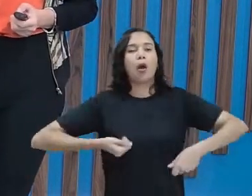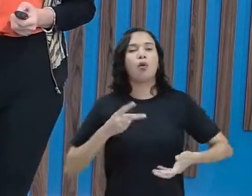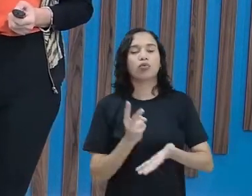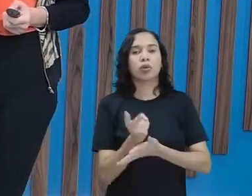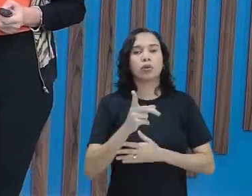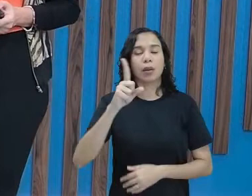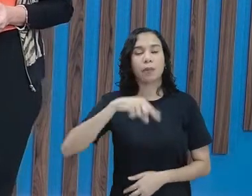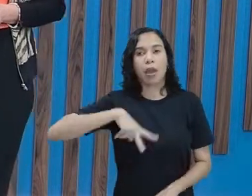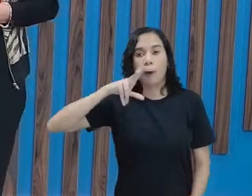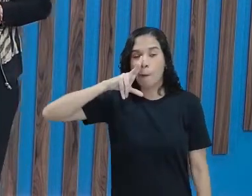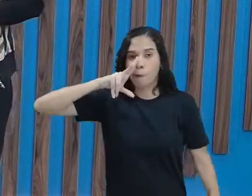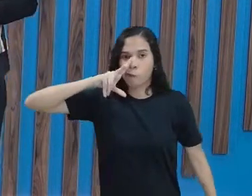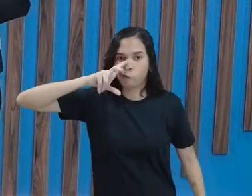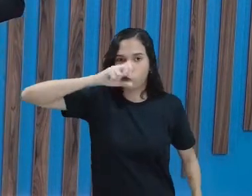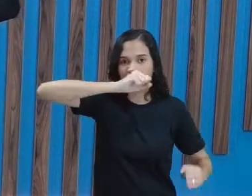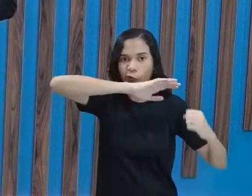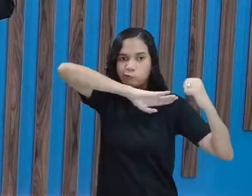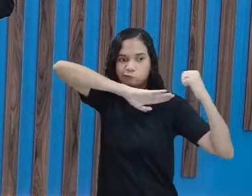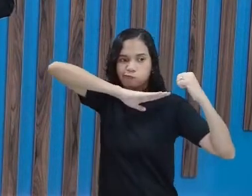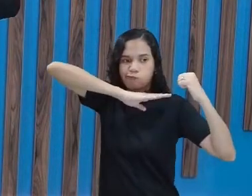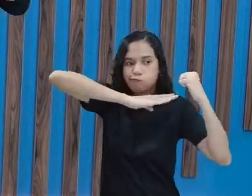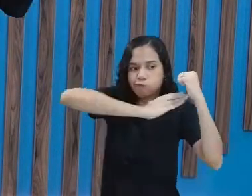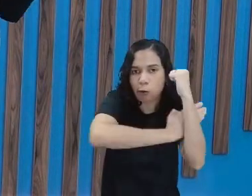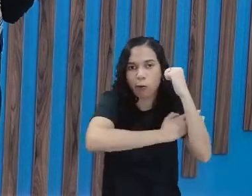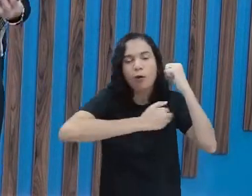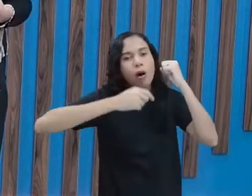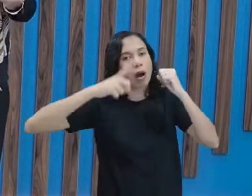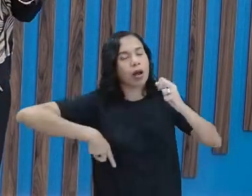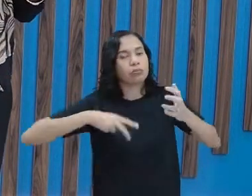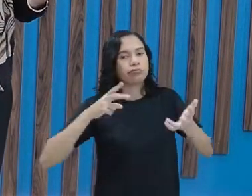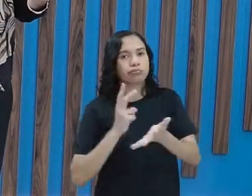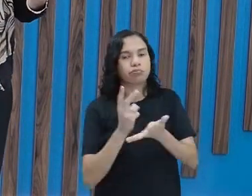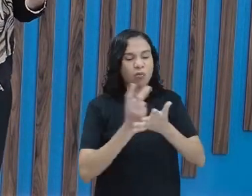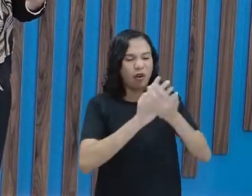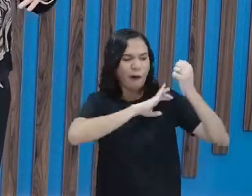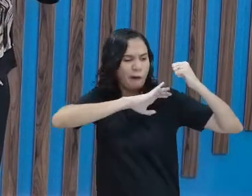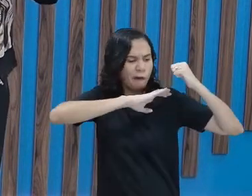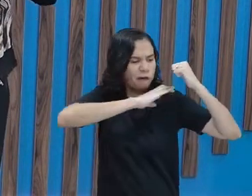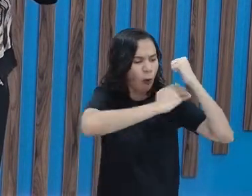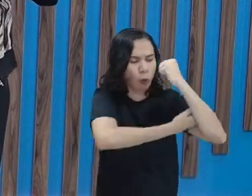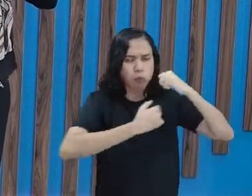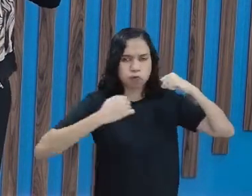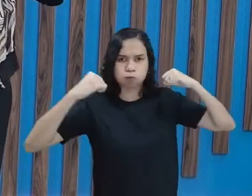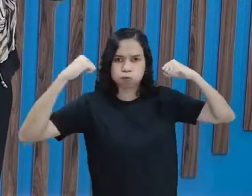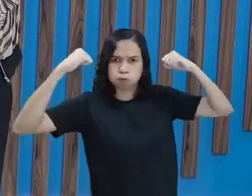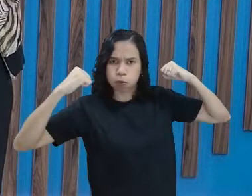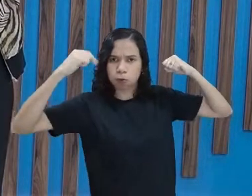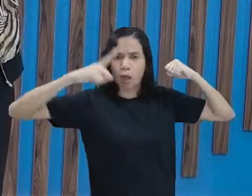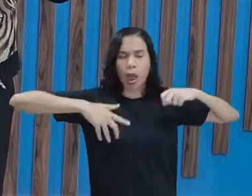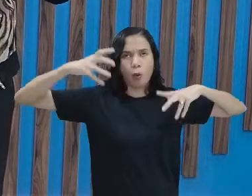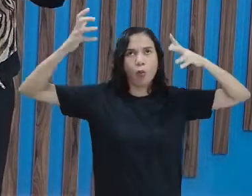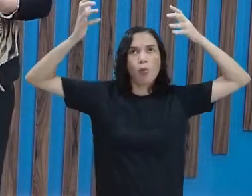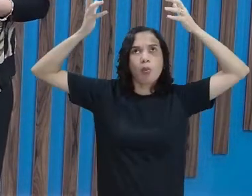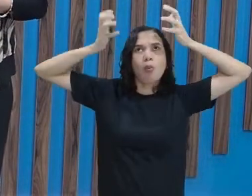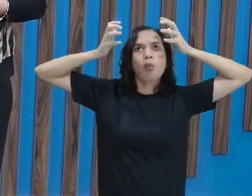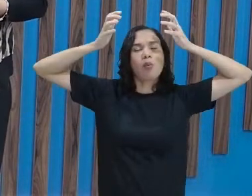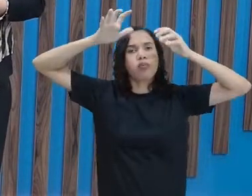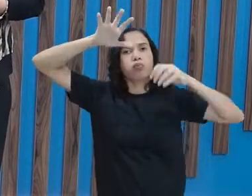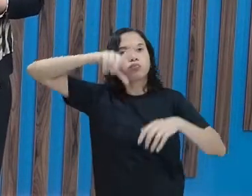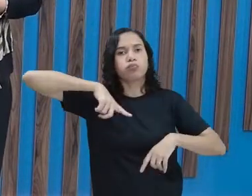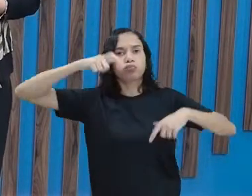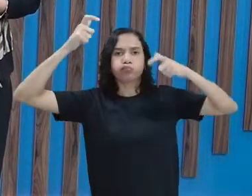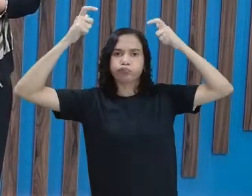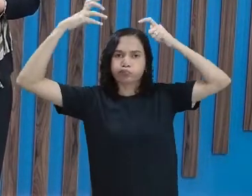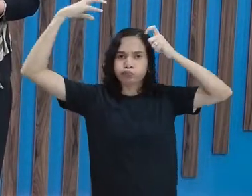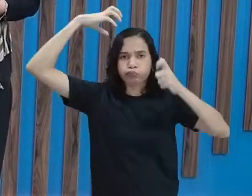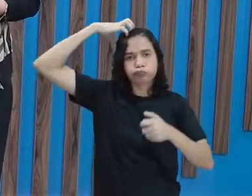que detém o quê? A força. O leão é sempre o mais forte, é sempre o rei da selva, não é assim?